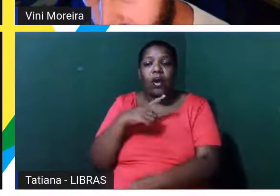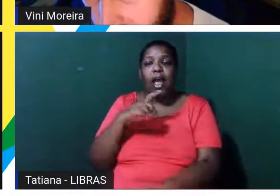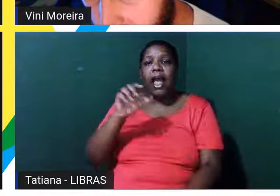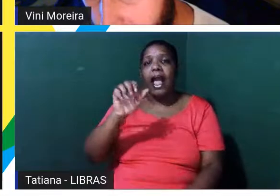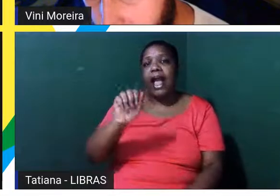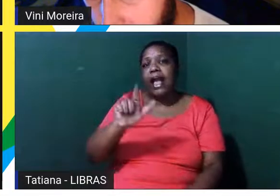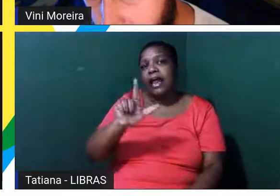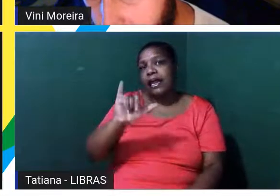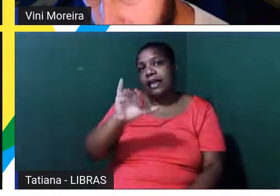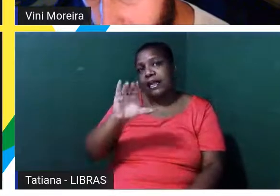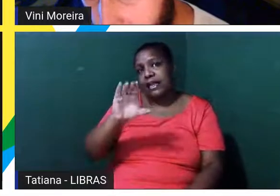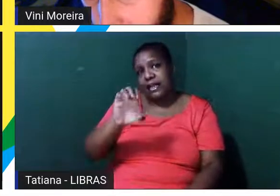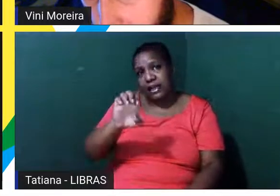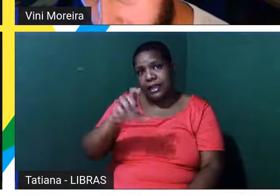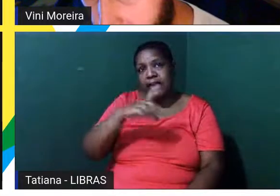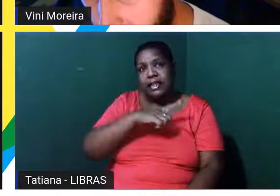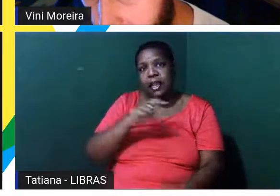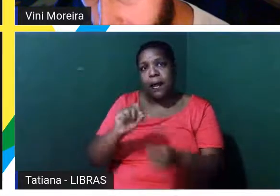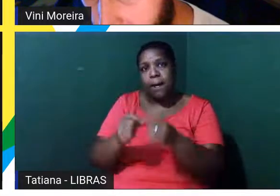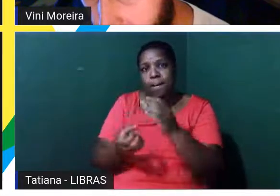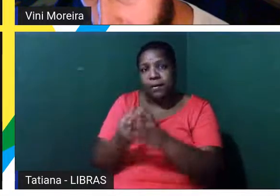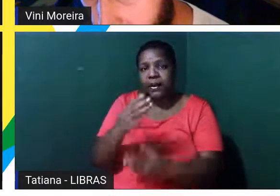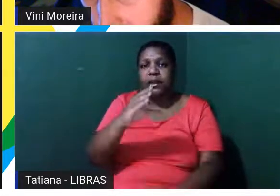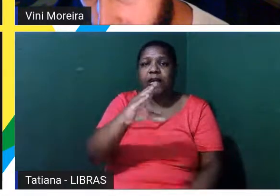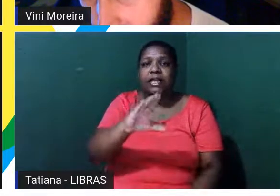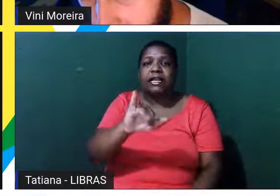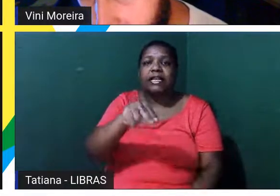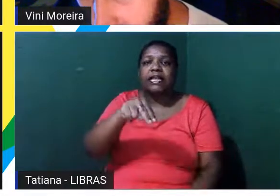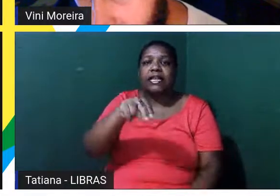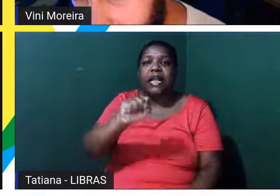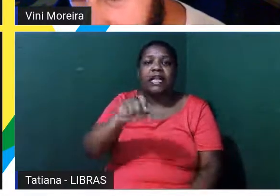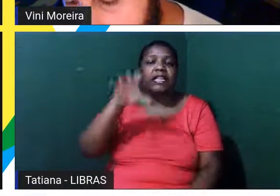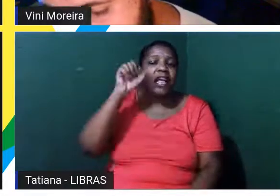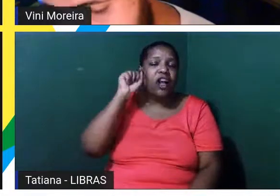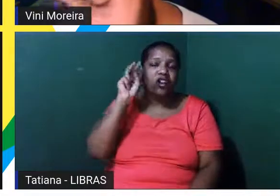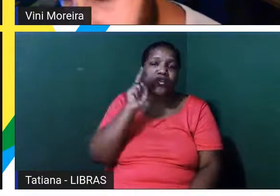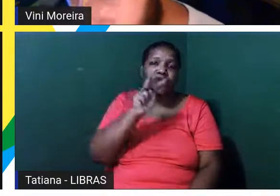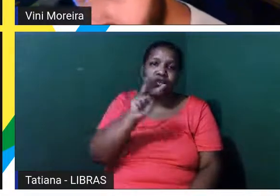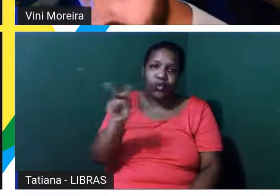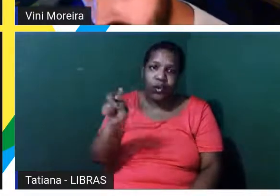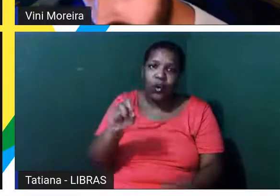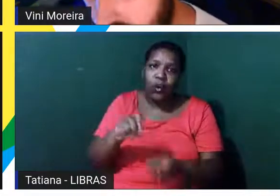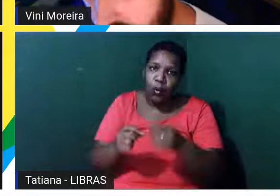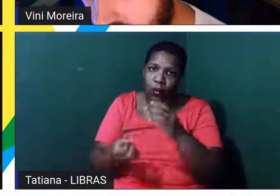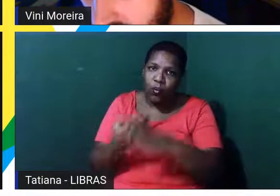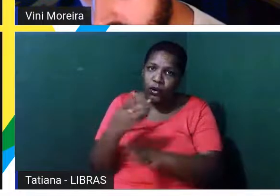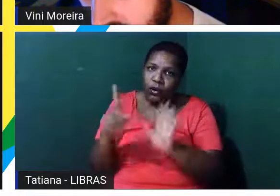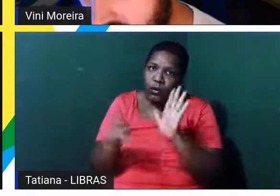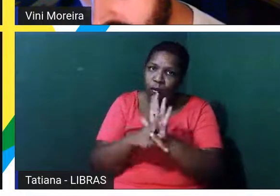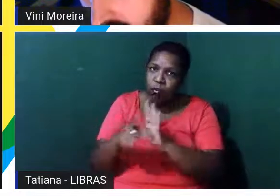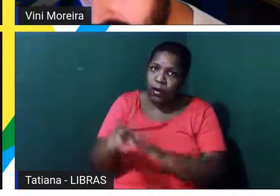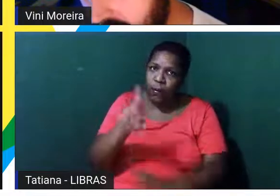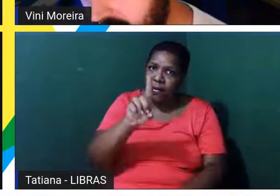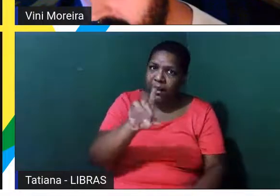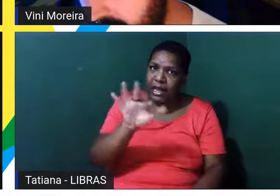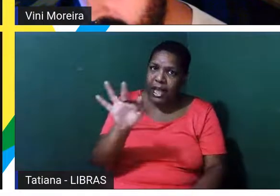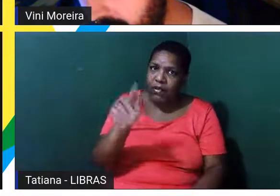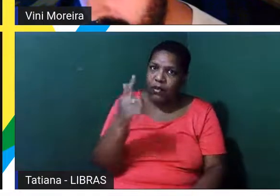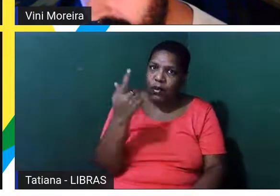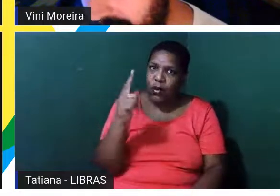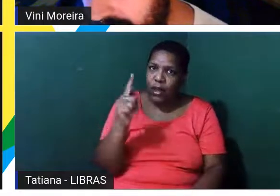Lira e produzido pela sinais audiovisual produtora aqui do Distrito Federal e Goiás